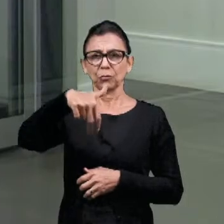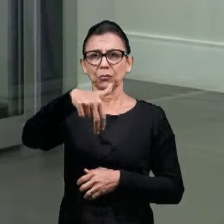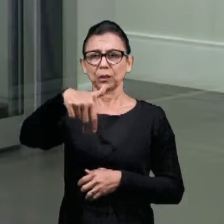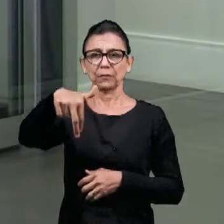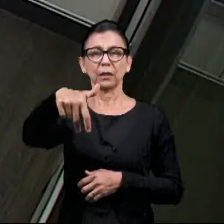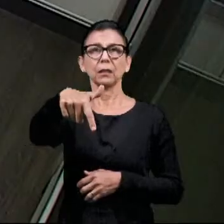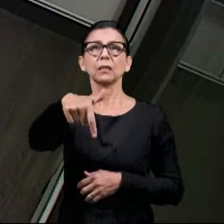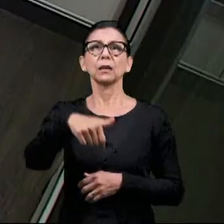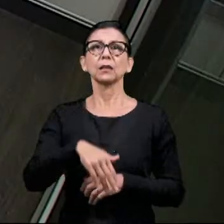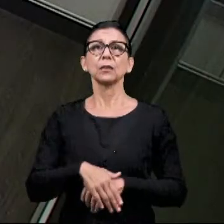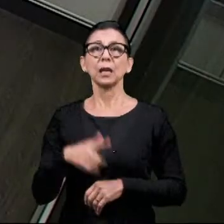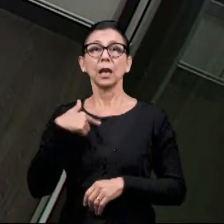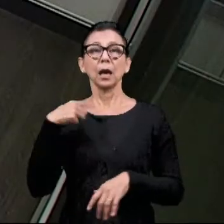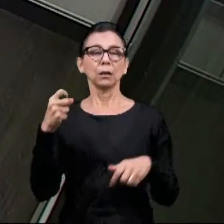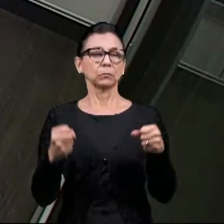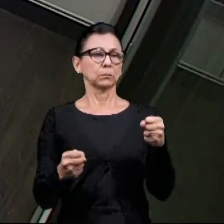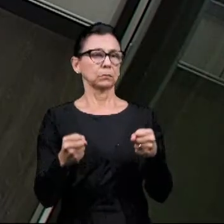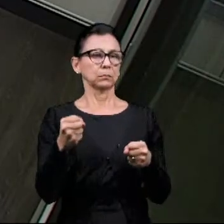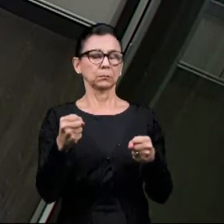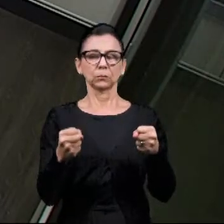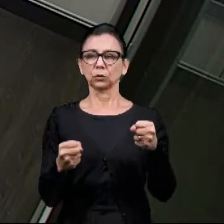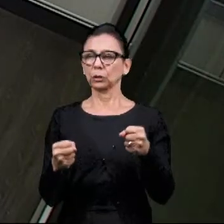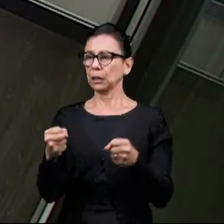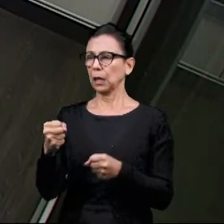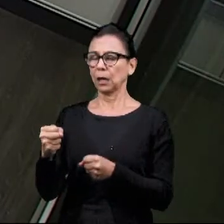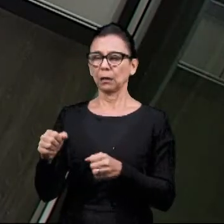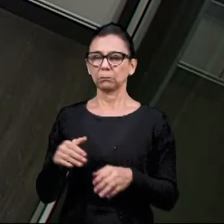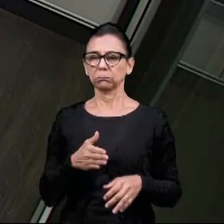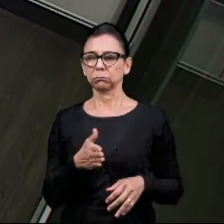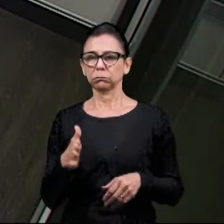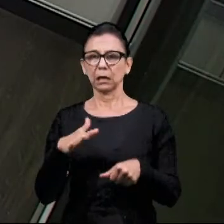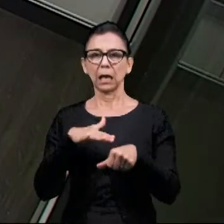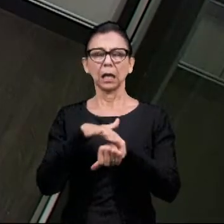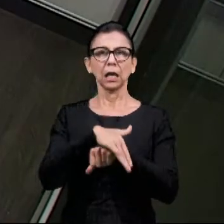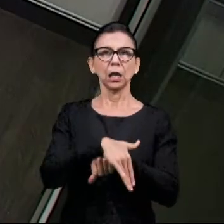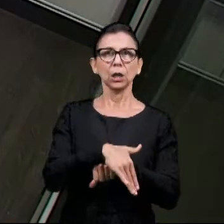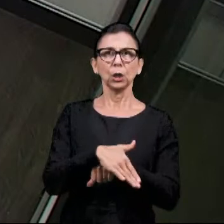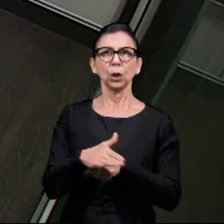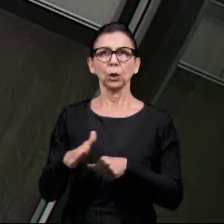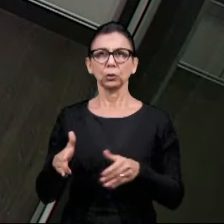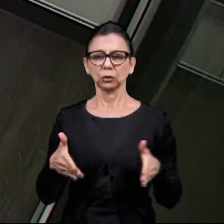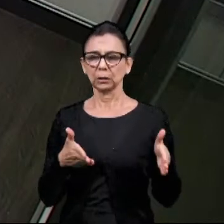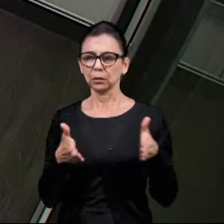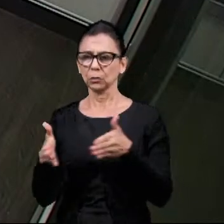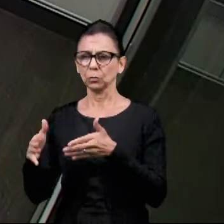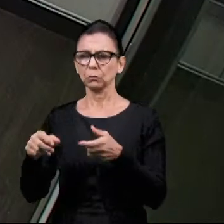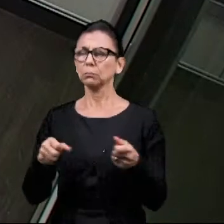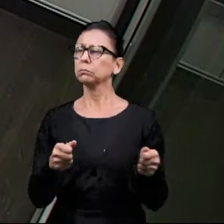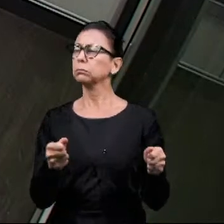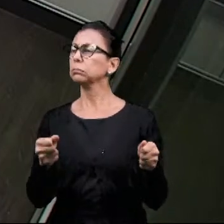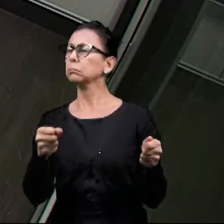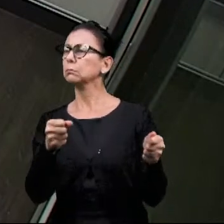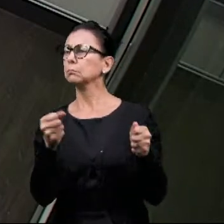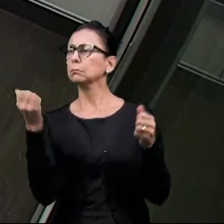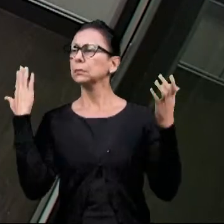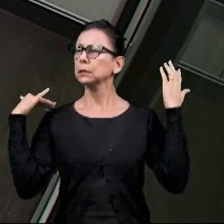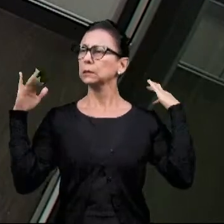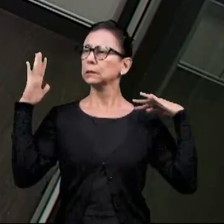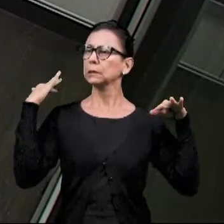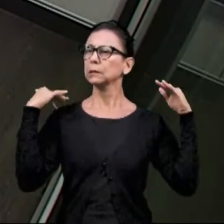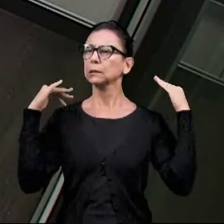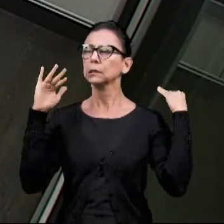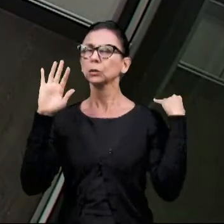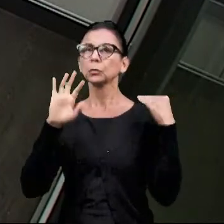Eu estava de carro. Sim. De carro, andando pelos bairros, à noite, passeando à noite. Sim. E o Senhor começou a me conduzir, me levou